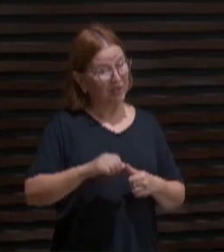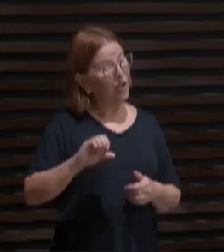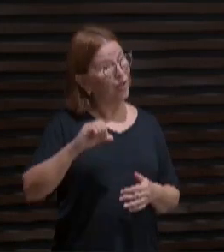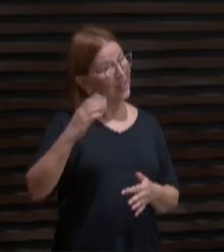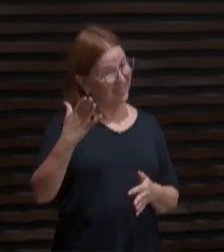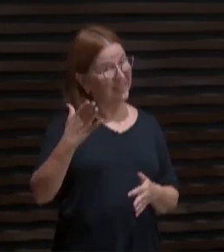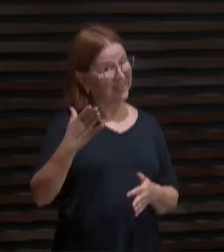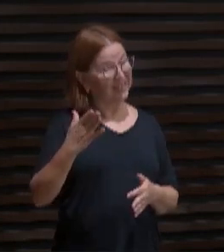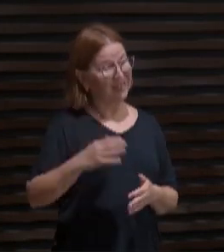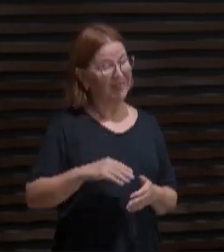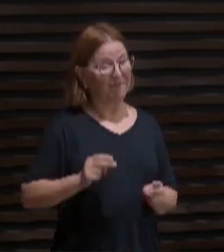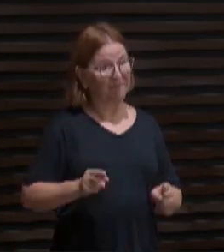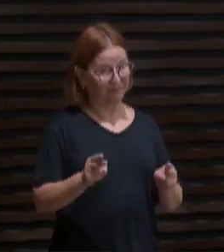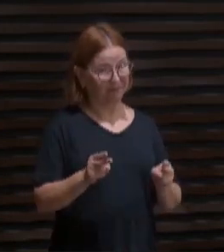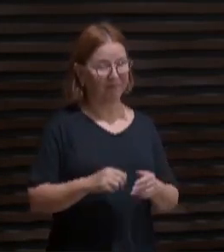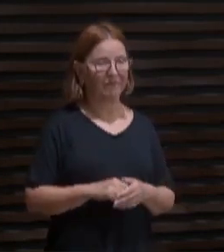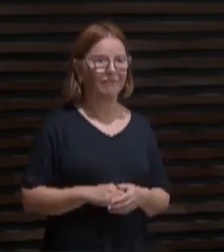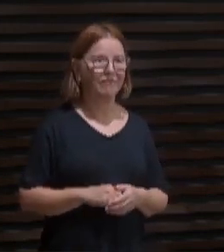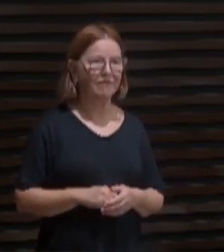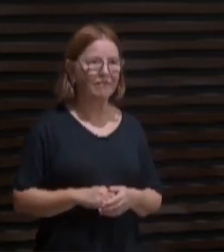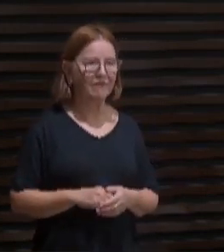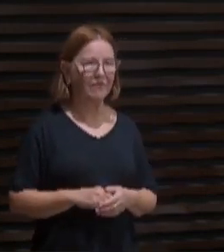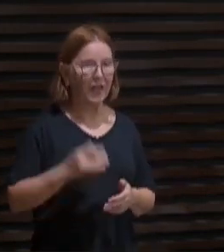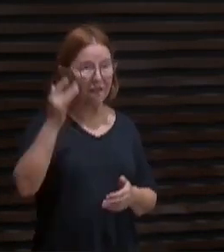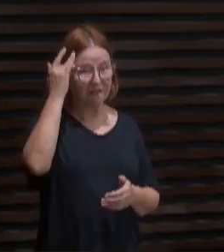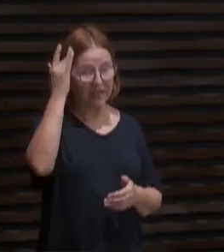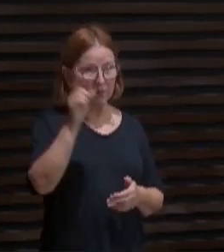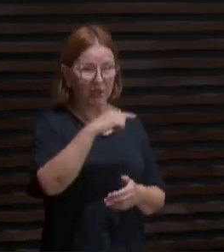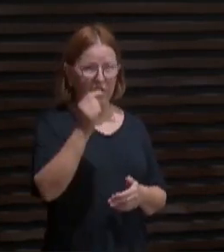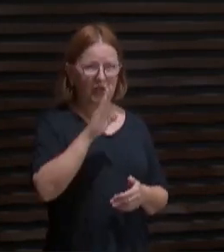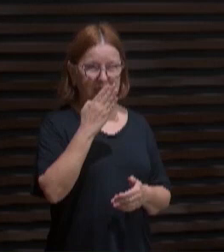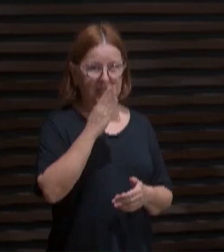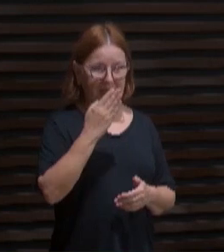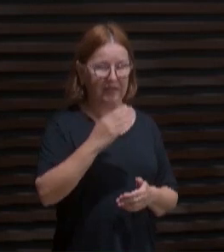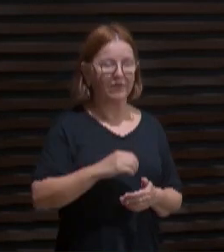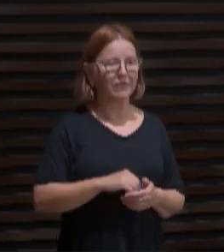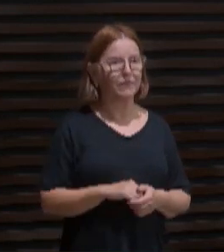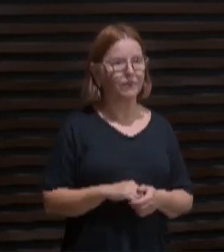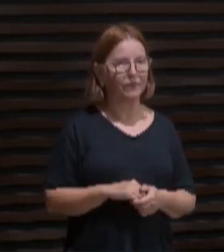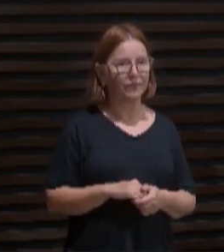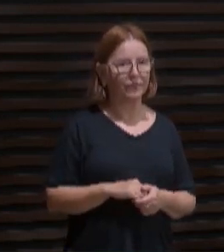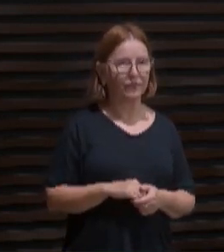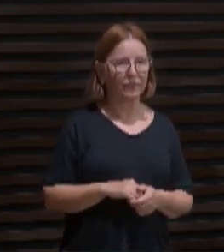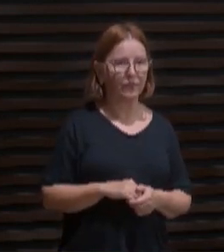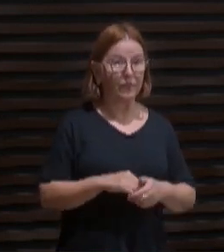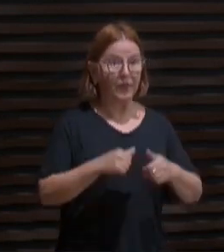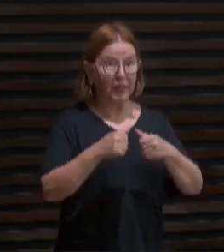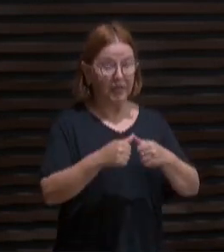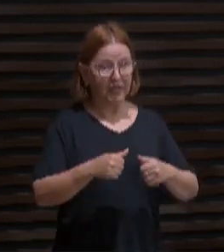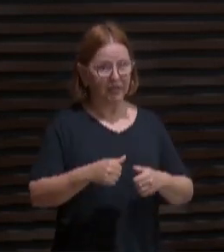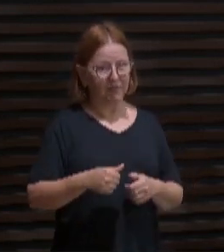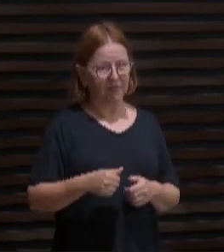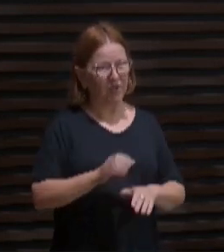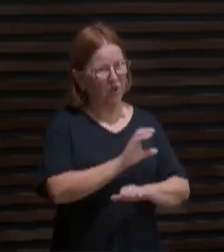engano. Como facilmente nós somos enganados. E esta é uma cultura que tem